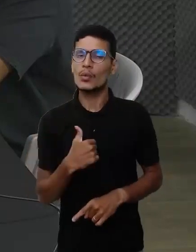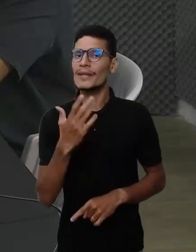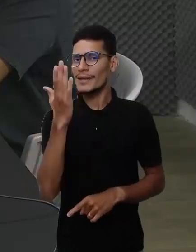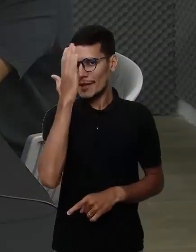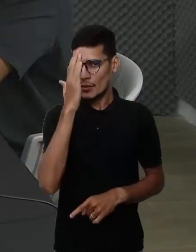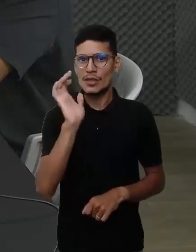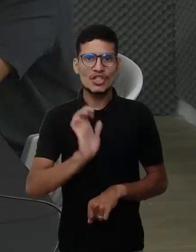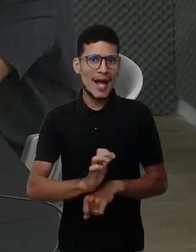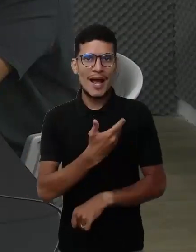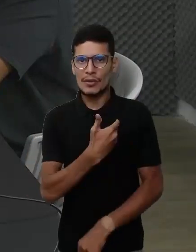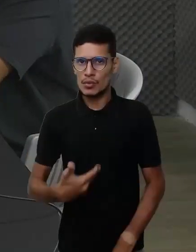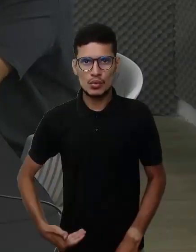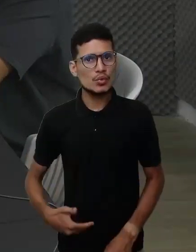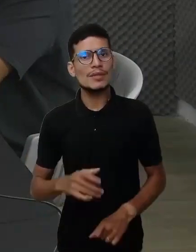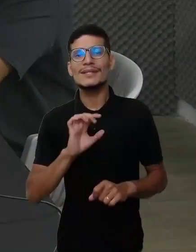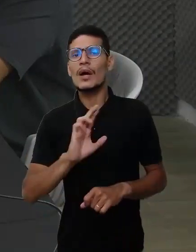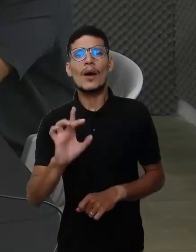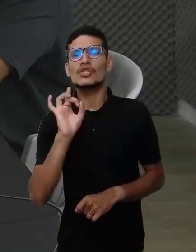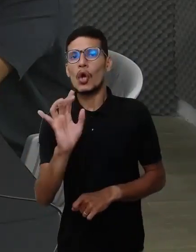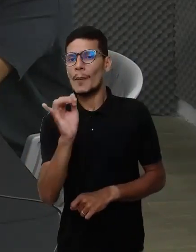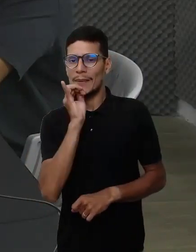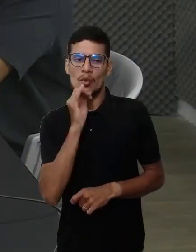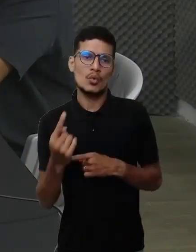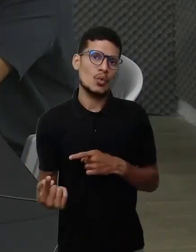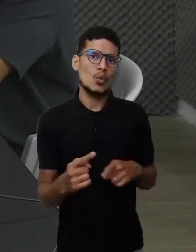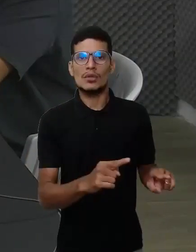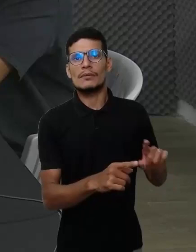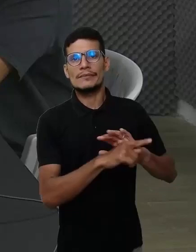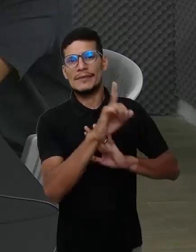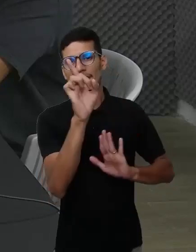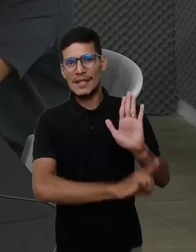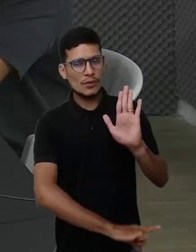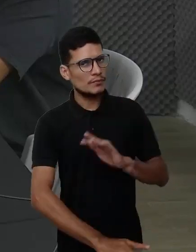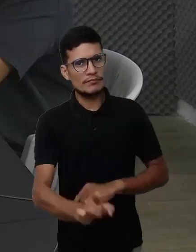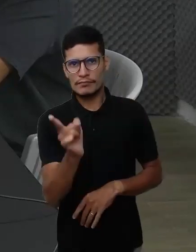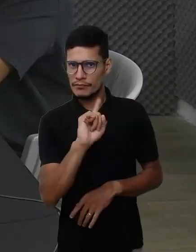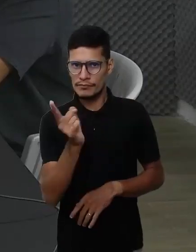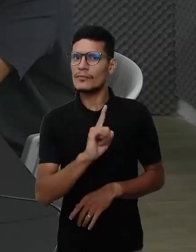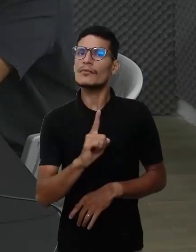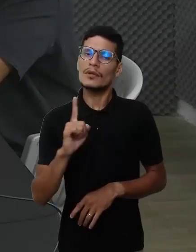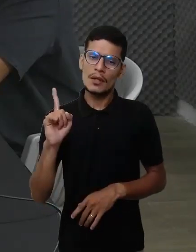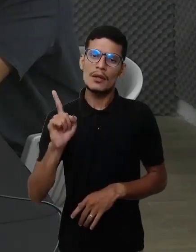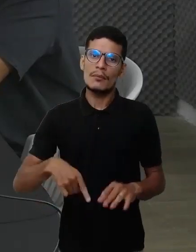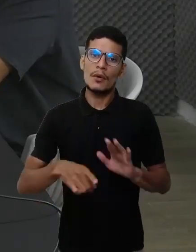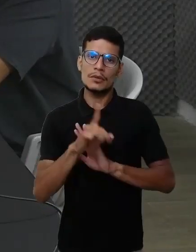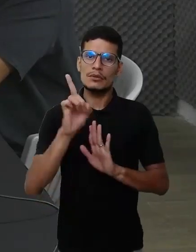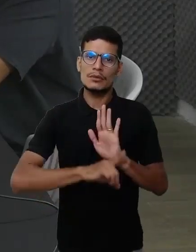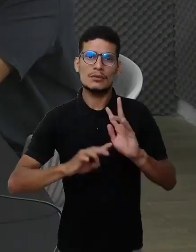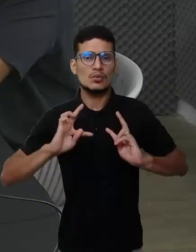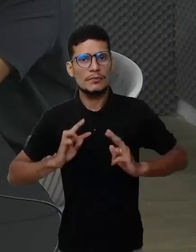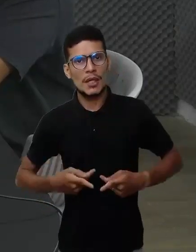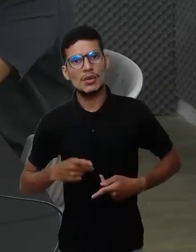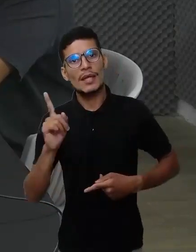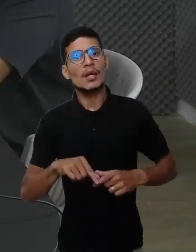Estado não apenas como um possível violador de direitos, que é a origem dos direitos humanos dentro das revoluções burguesas, e